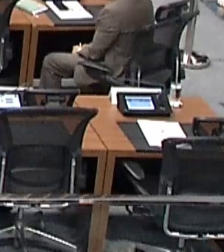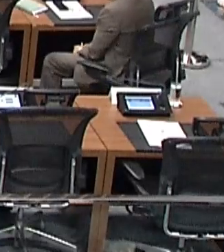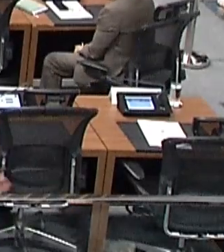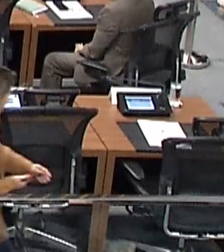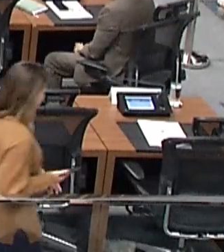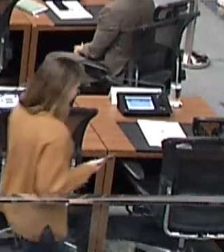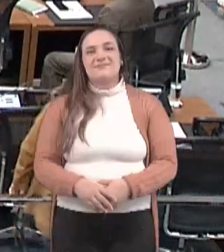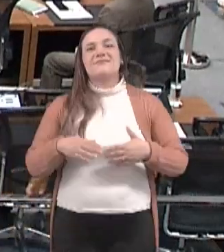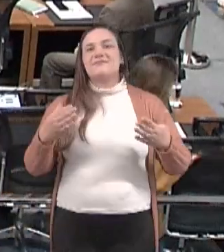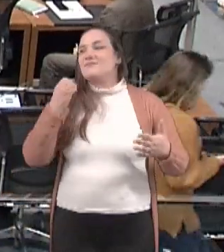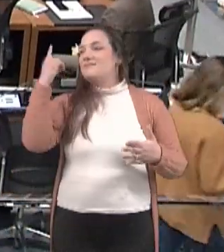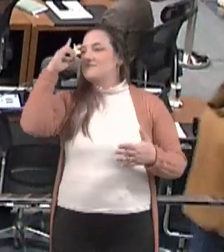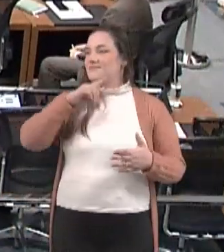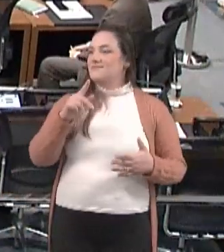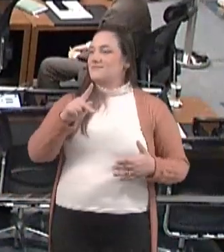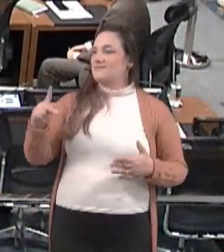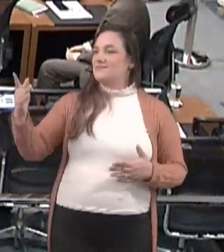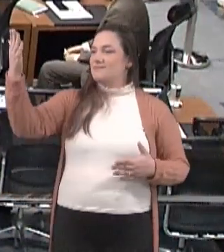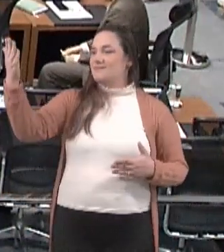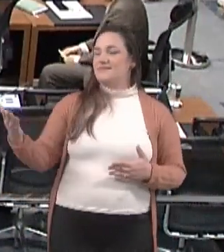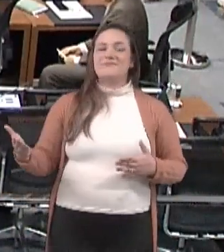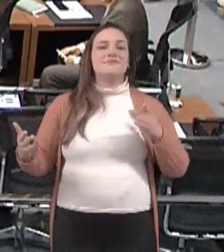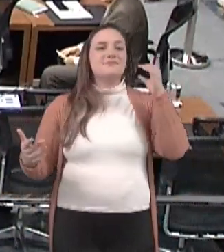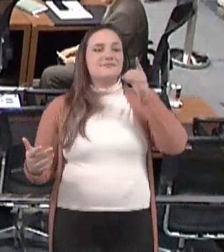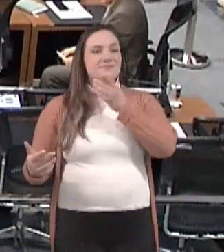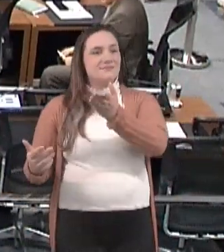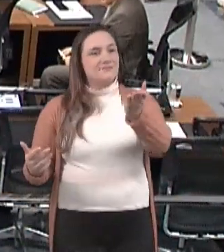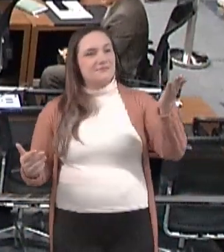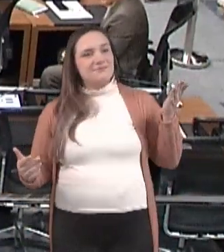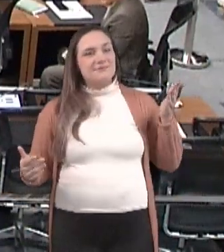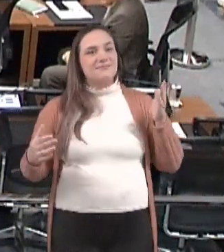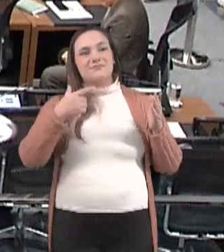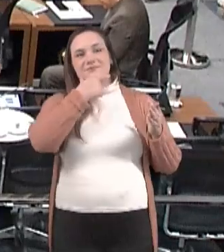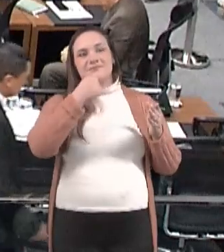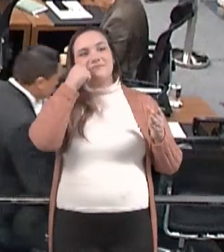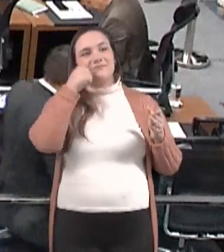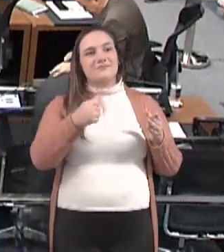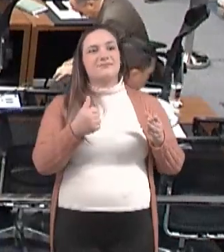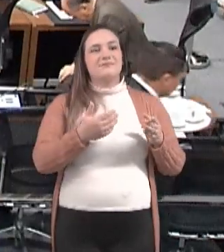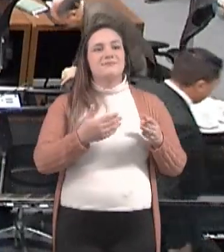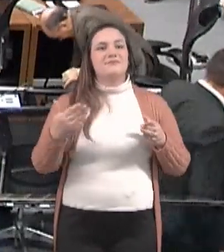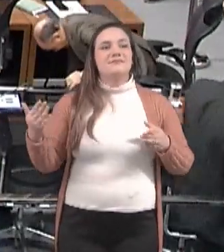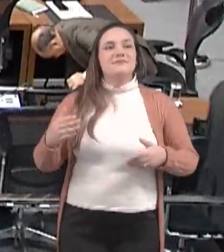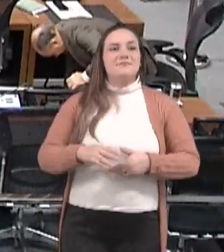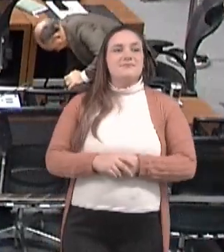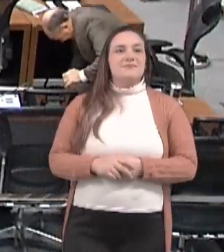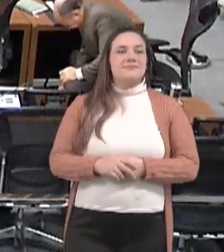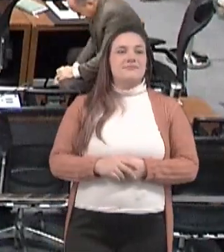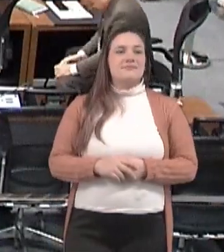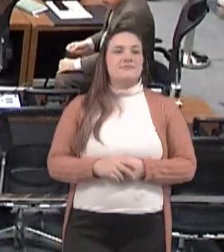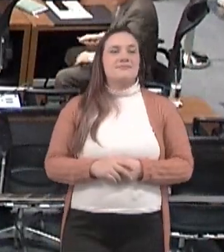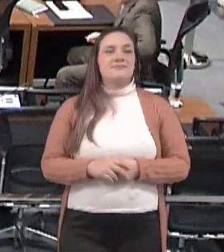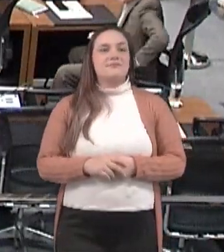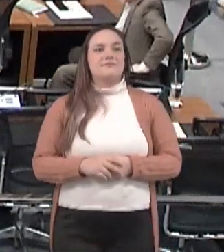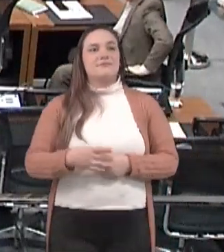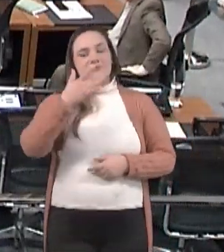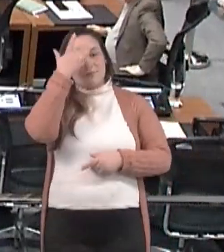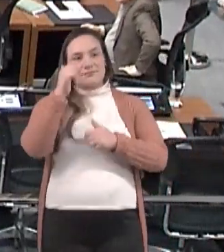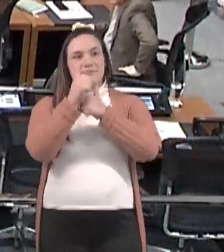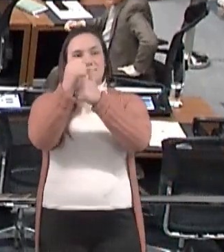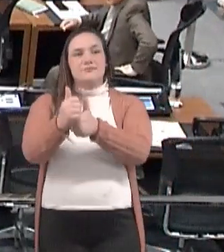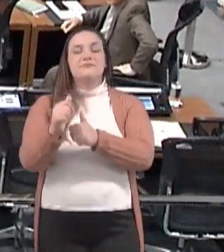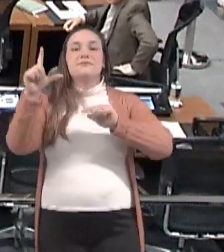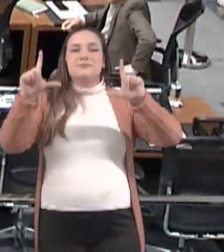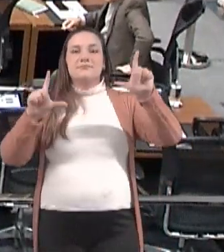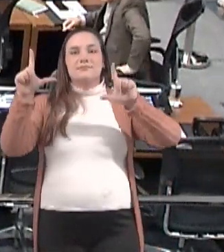Bom dia, presidente, mesa diretora, caros deputados, deputadas, senhoras e senhores, aqueles que nos acompanham pela